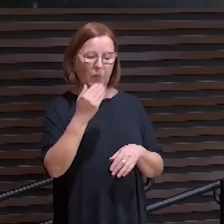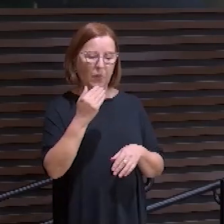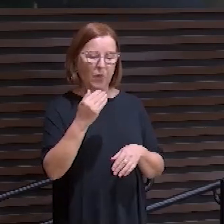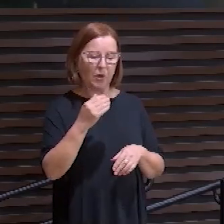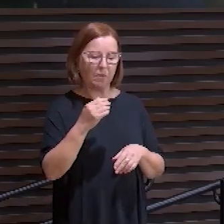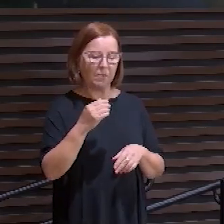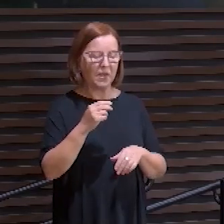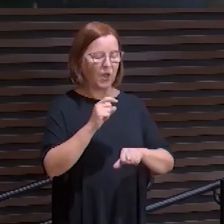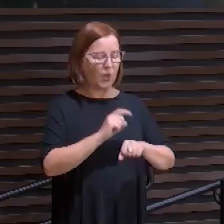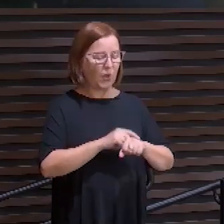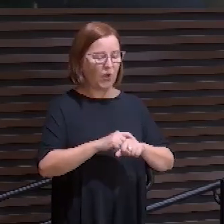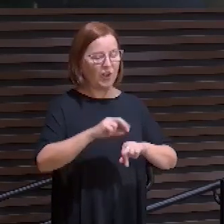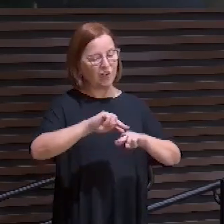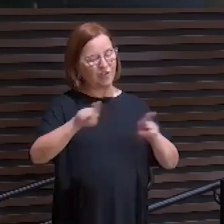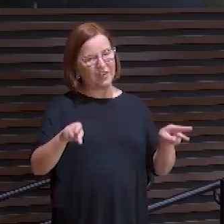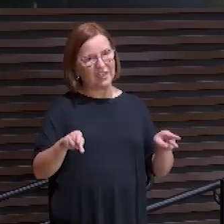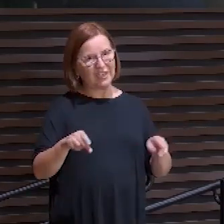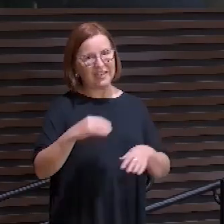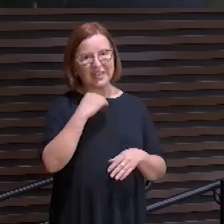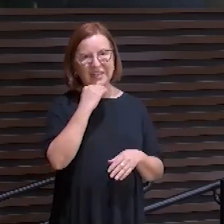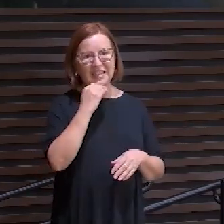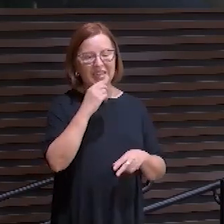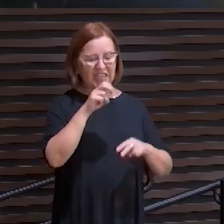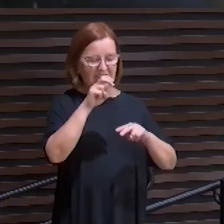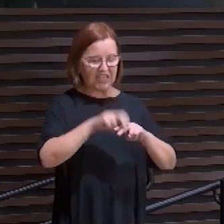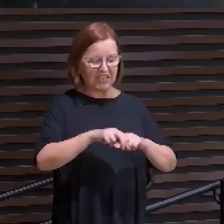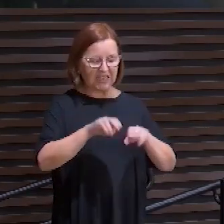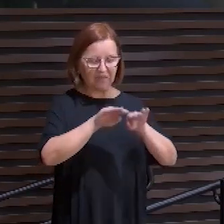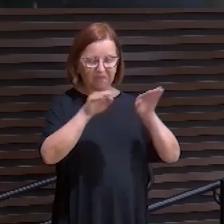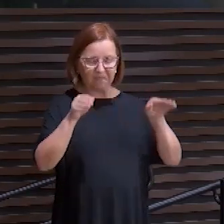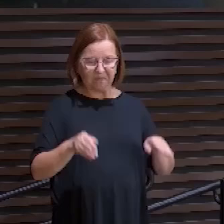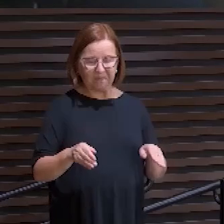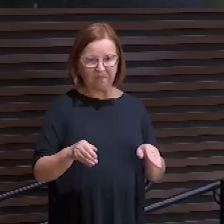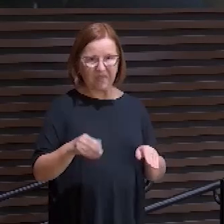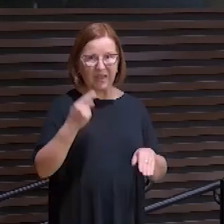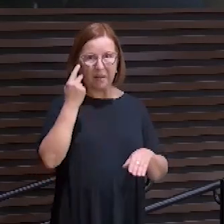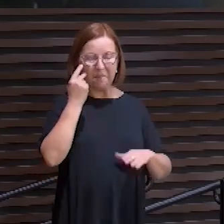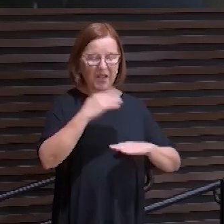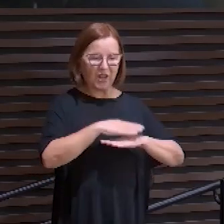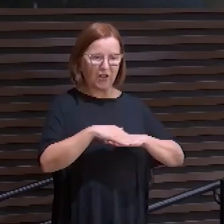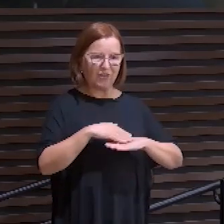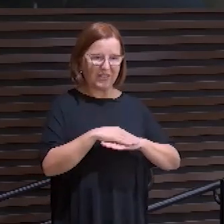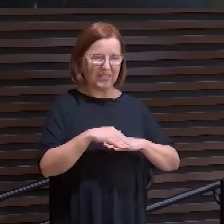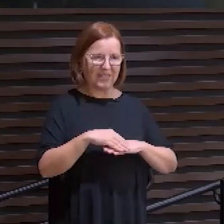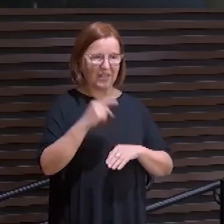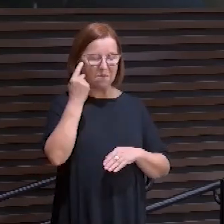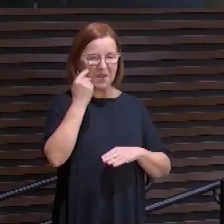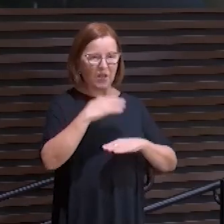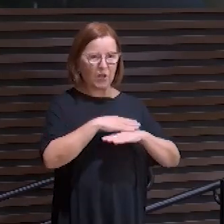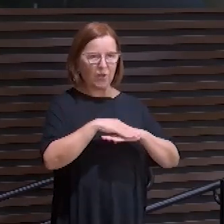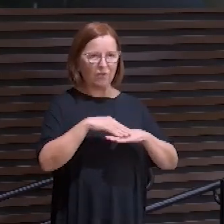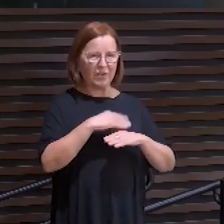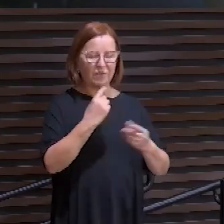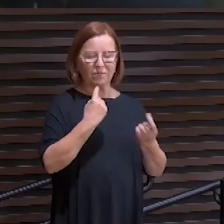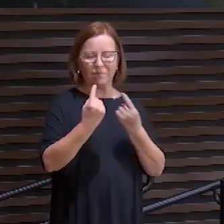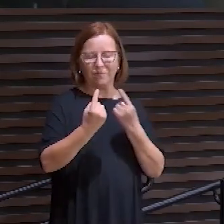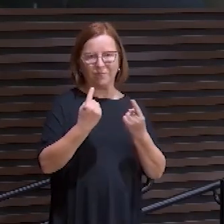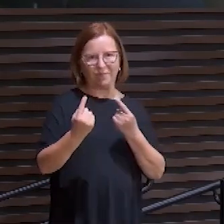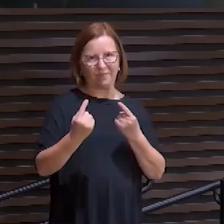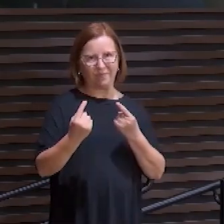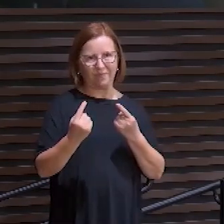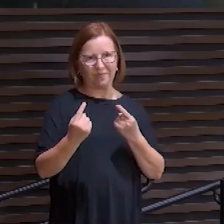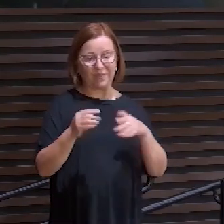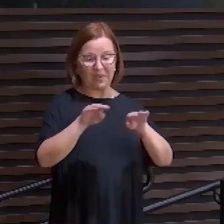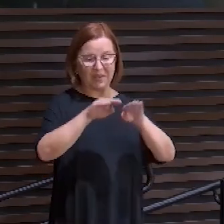para conversar, para terapia familiar, para conversar um com o outro. Ali é